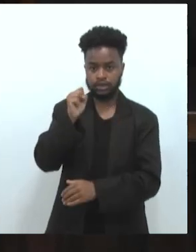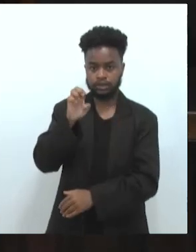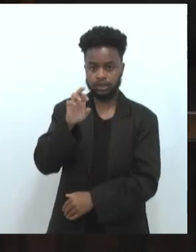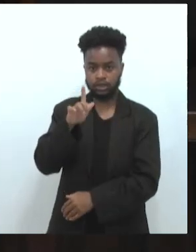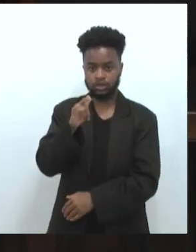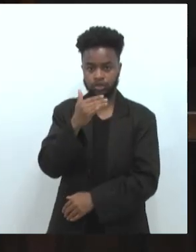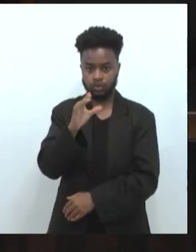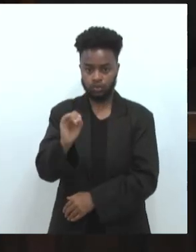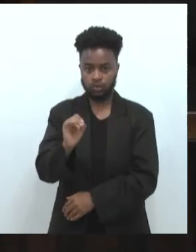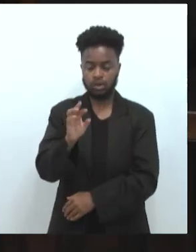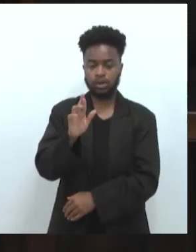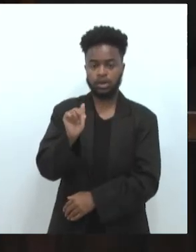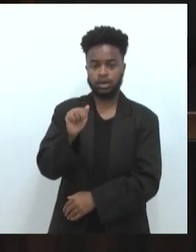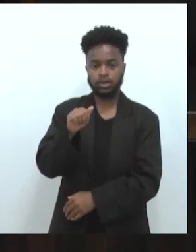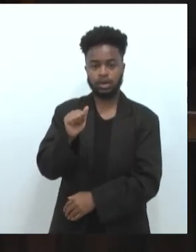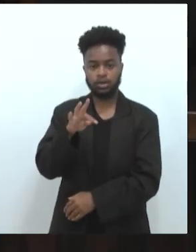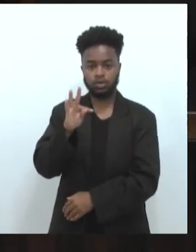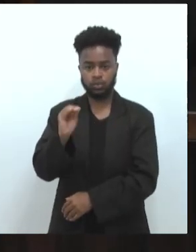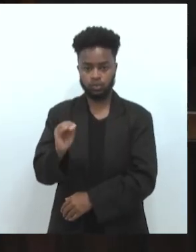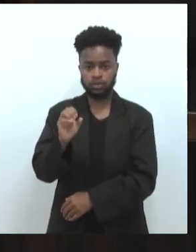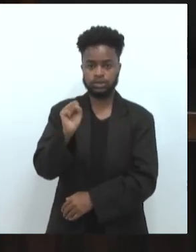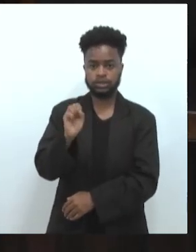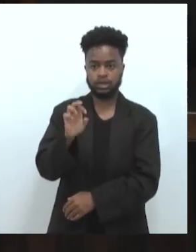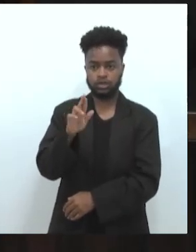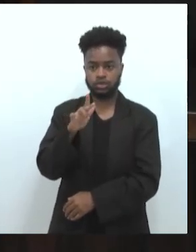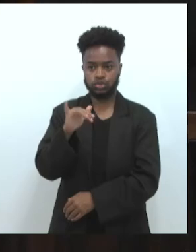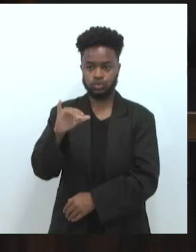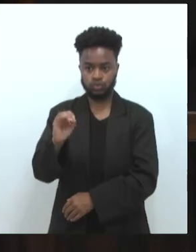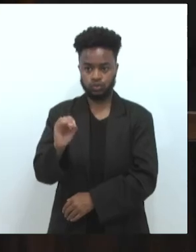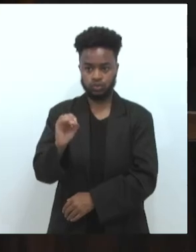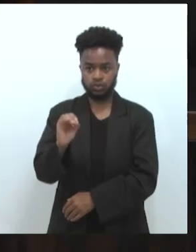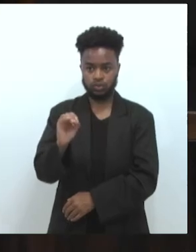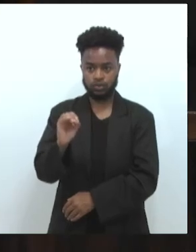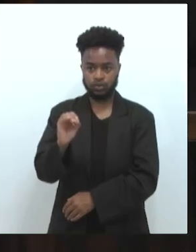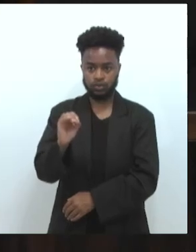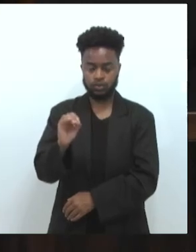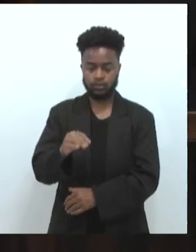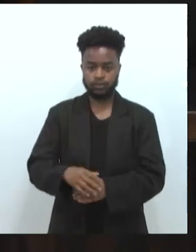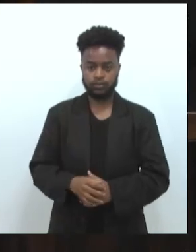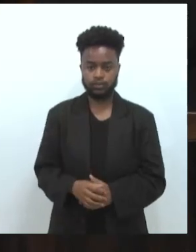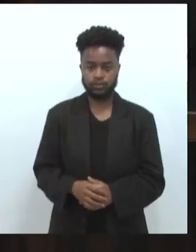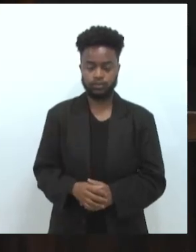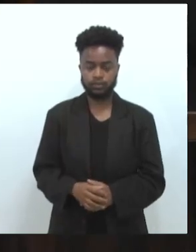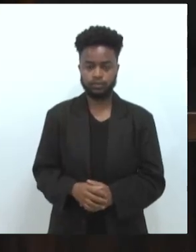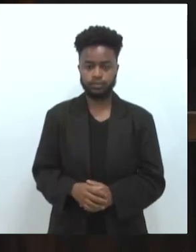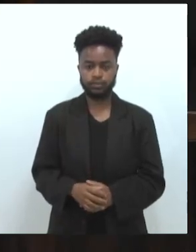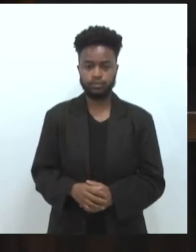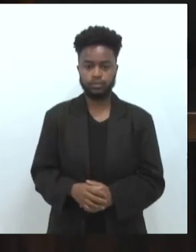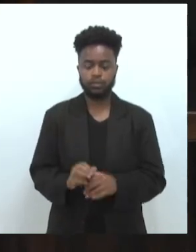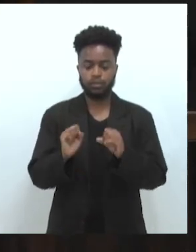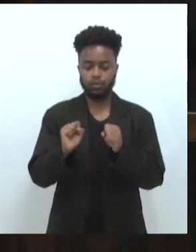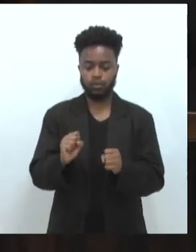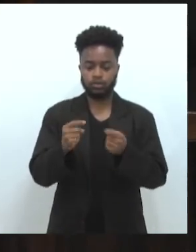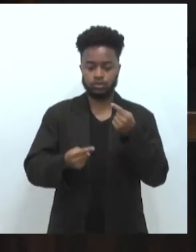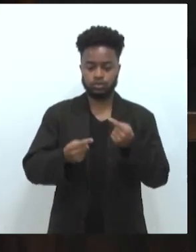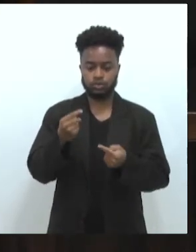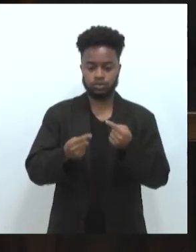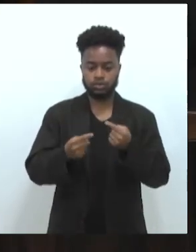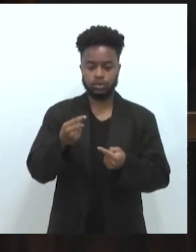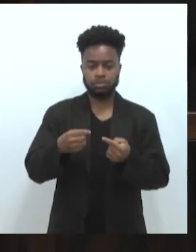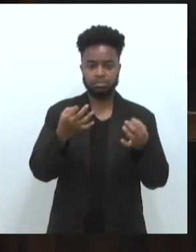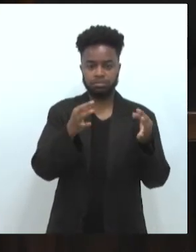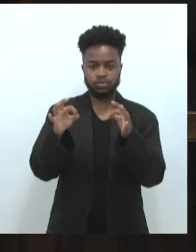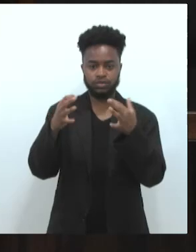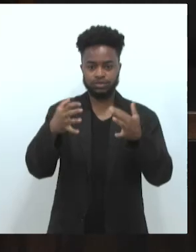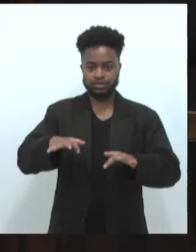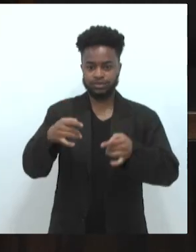Renato Machado, Sérgio Fernandes. Doutor Serginho. Em discussão, não havendo quem queira discutir,